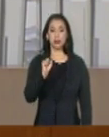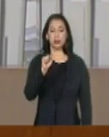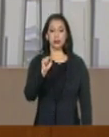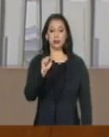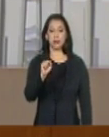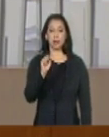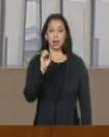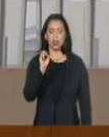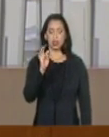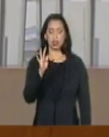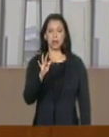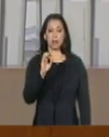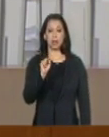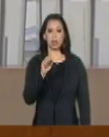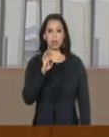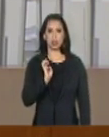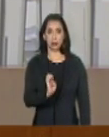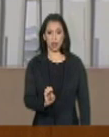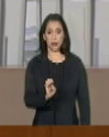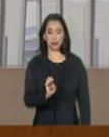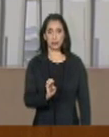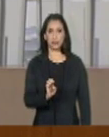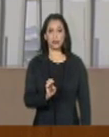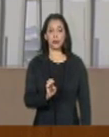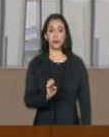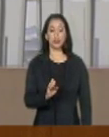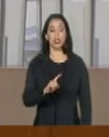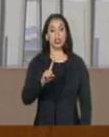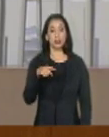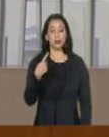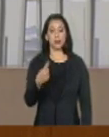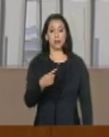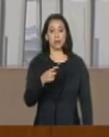por maioria o Supremo Tribunal Federal entendeu que